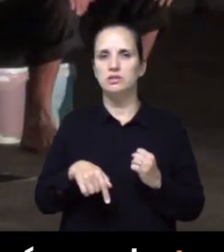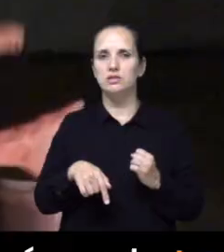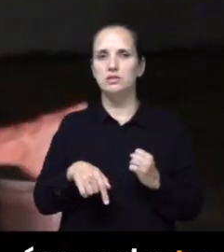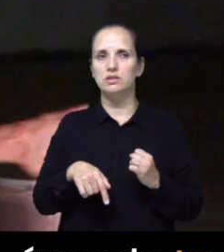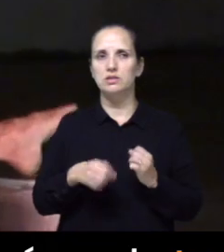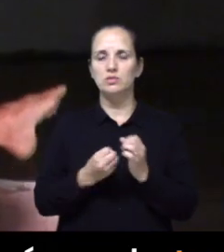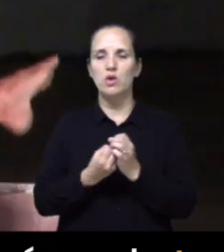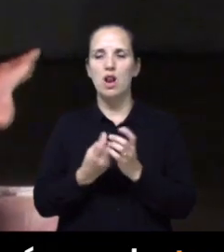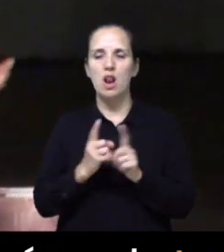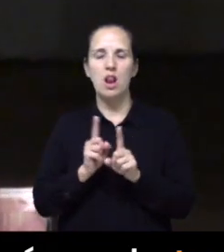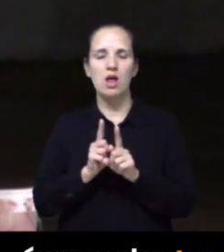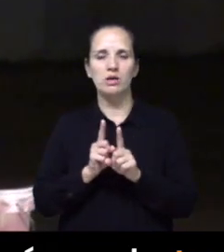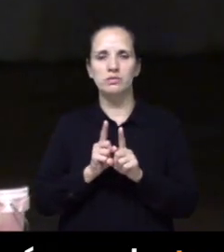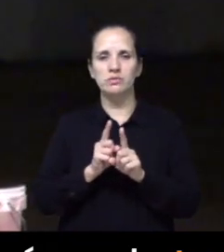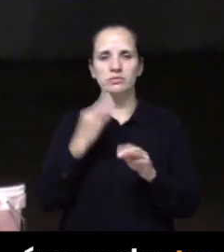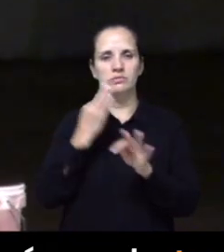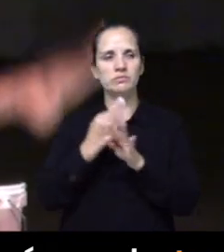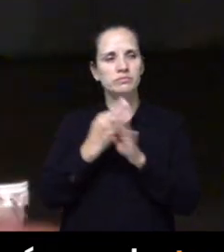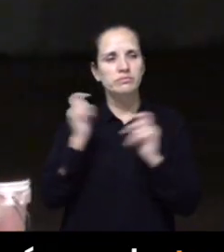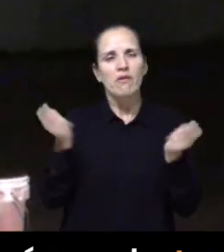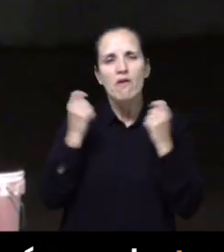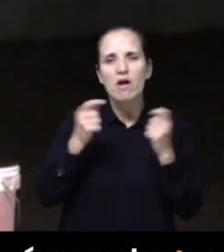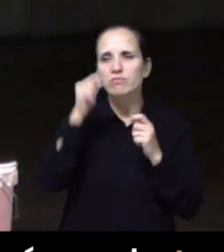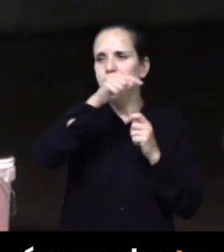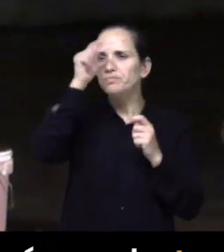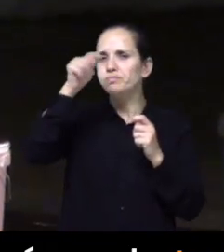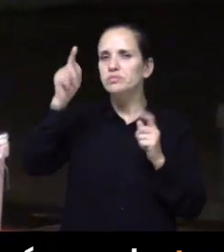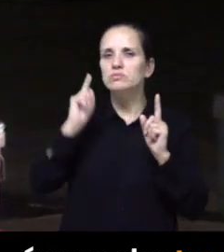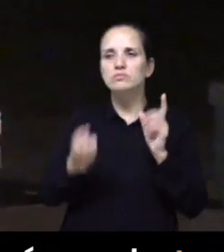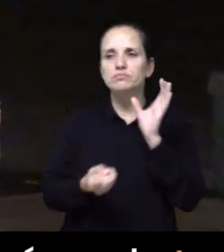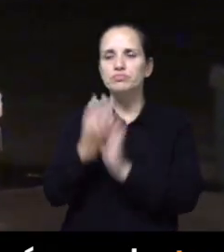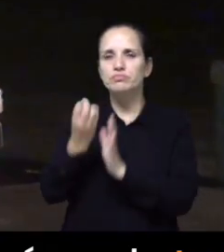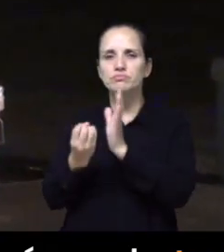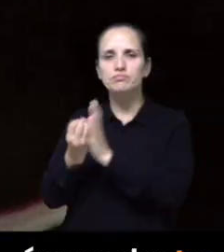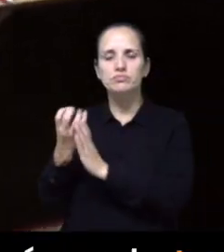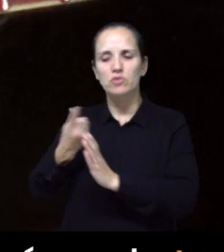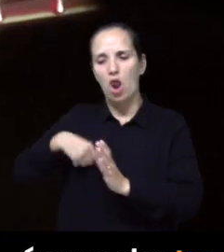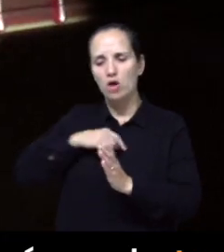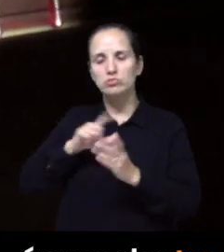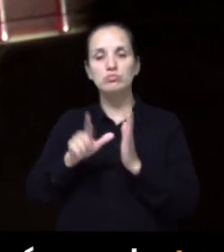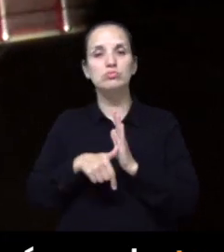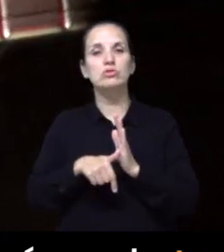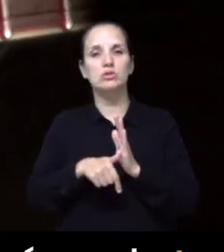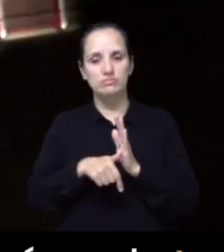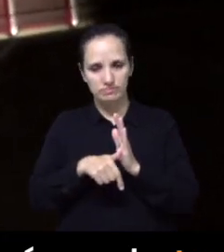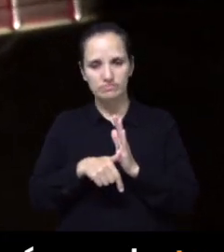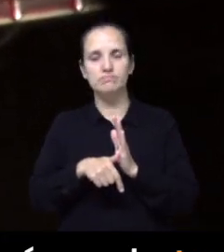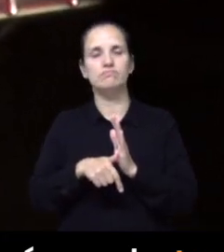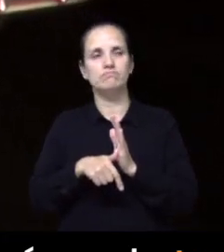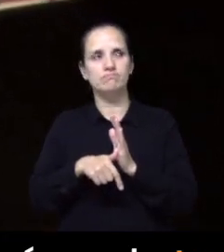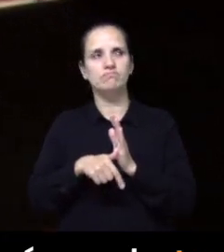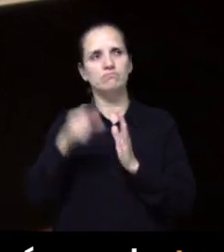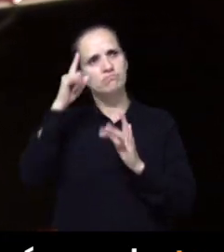e a raiz de festivais e coisas que começaram a surgir para o nosso projeto